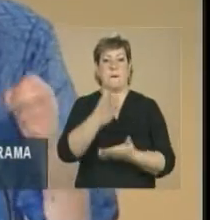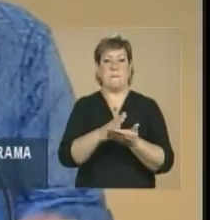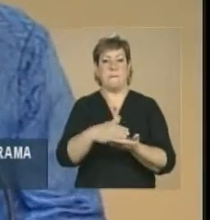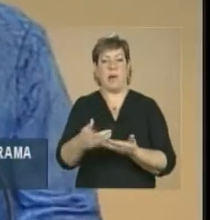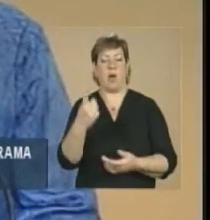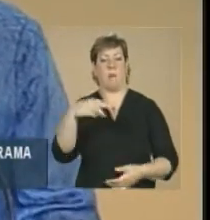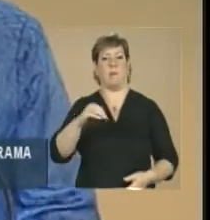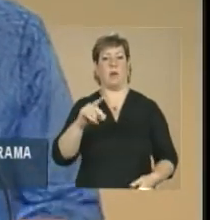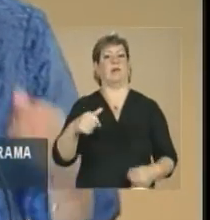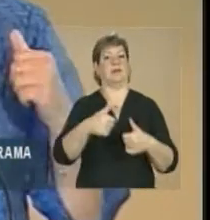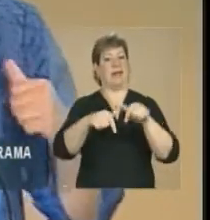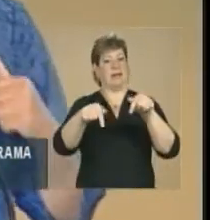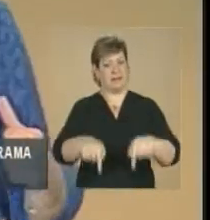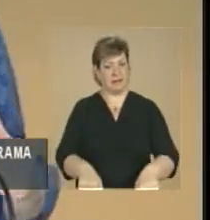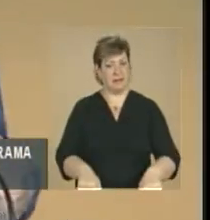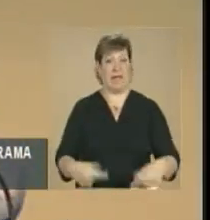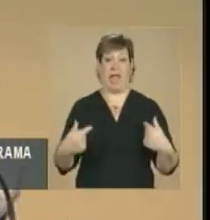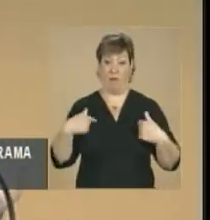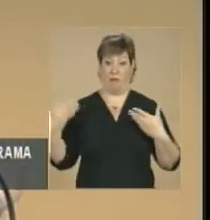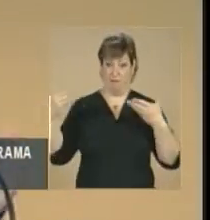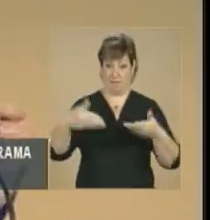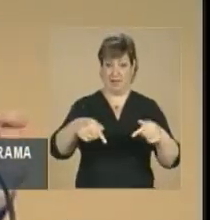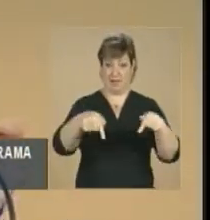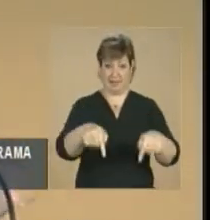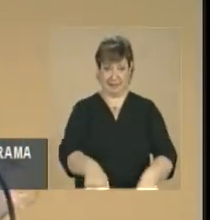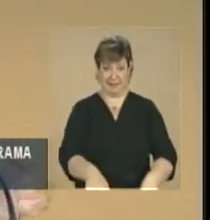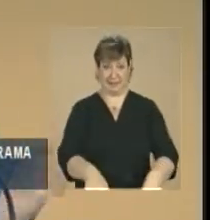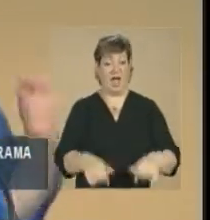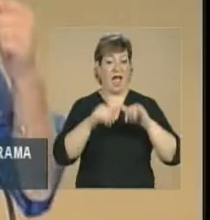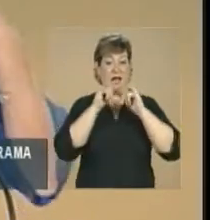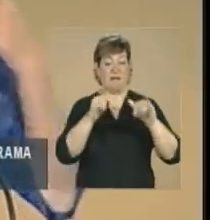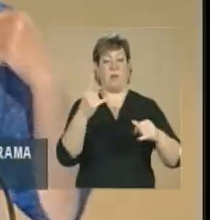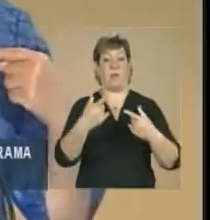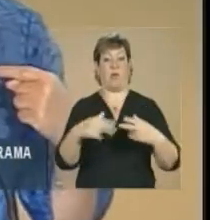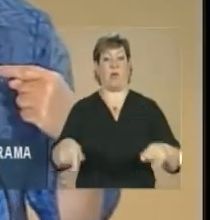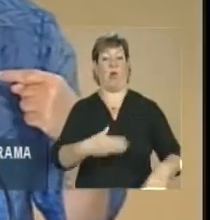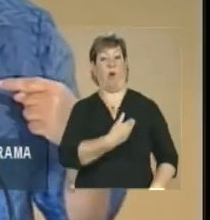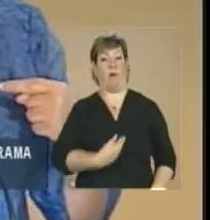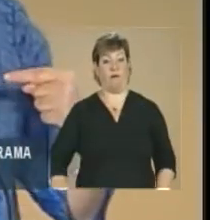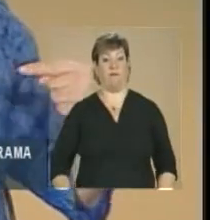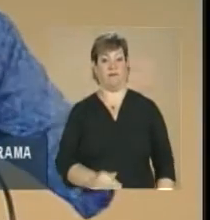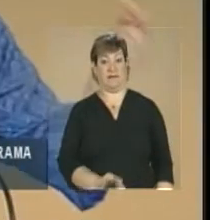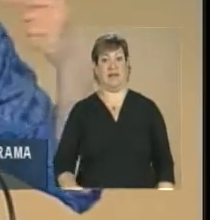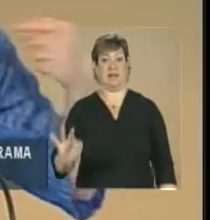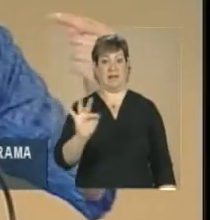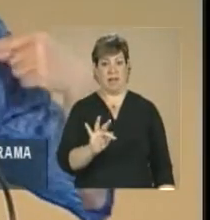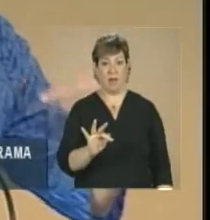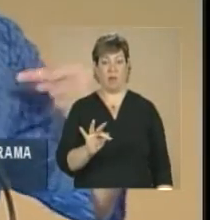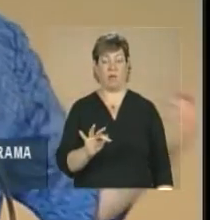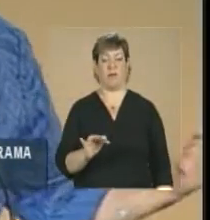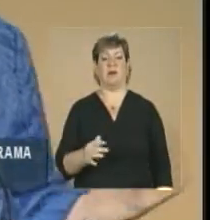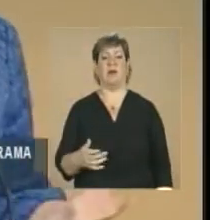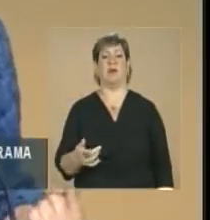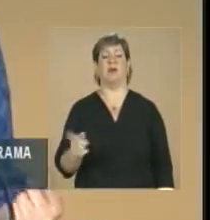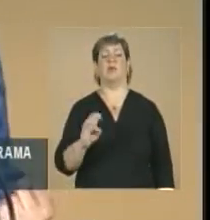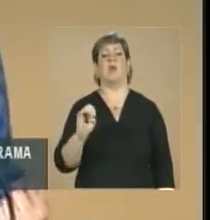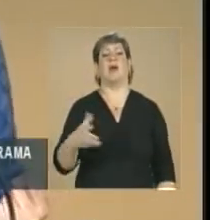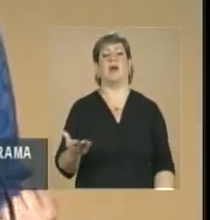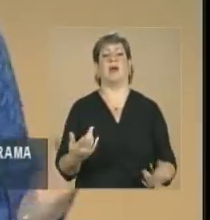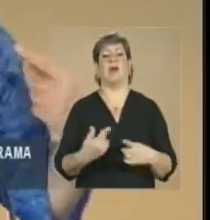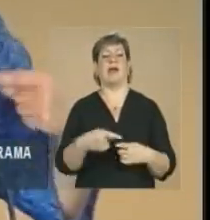modelo está aqui. Eu vim aqui para dizer o seguinte: o governo federal não é que ele reconhece